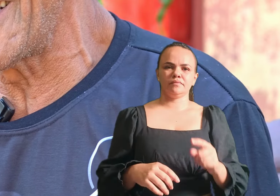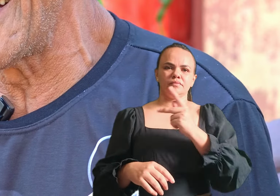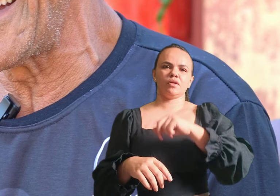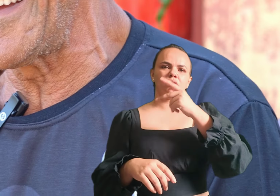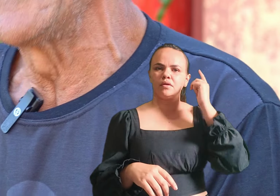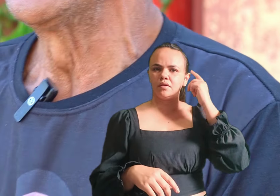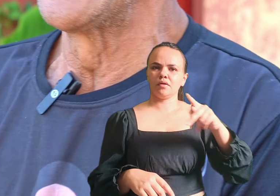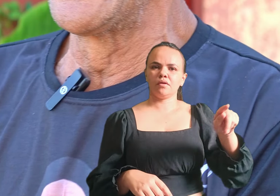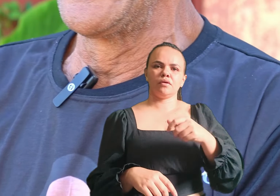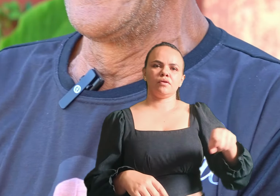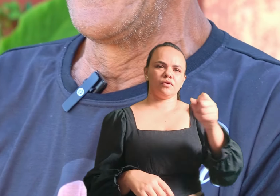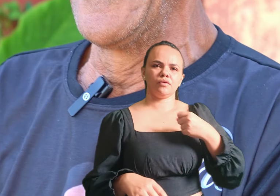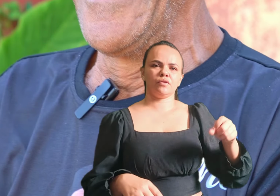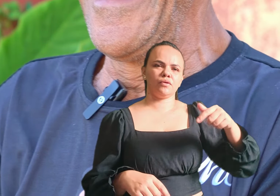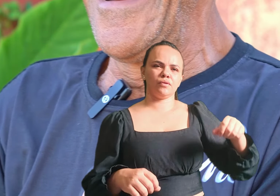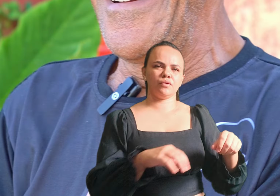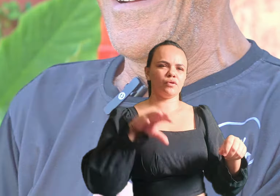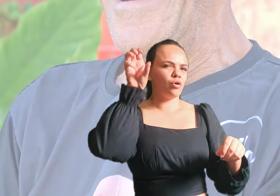Ceará